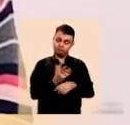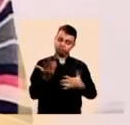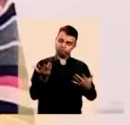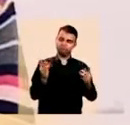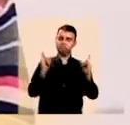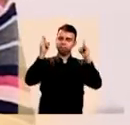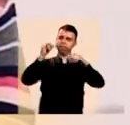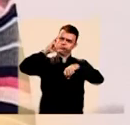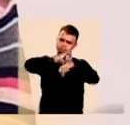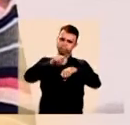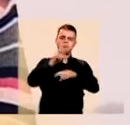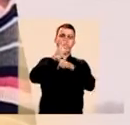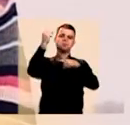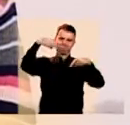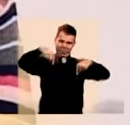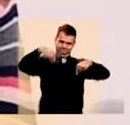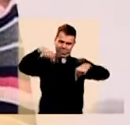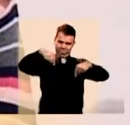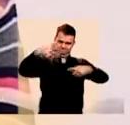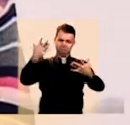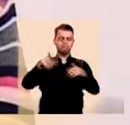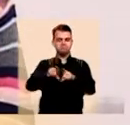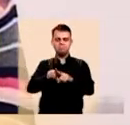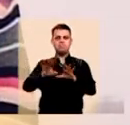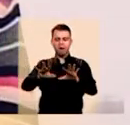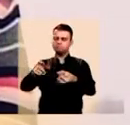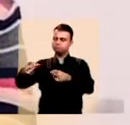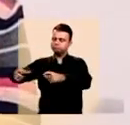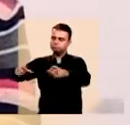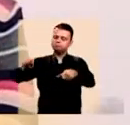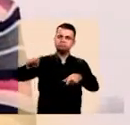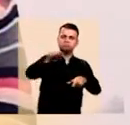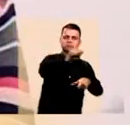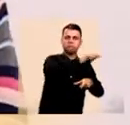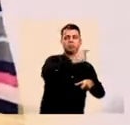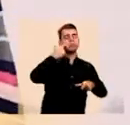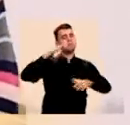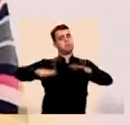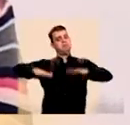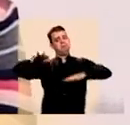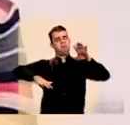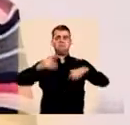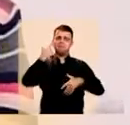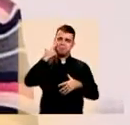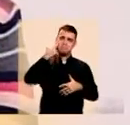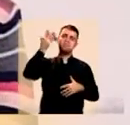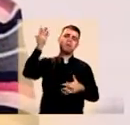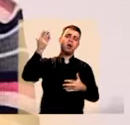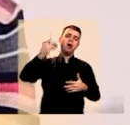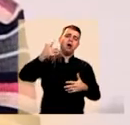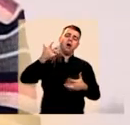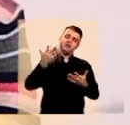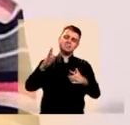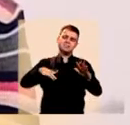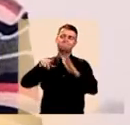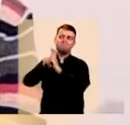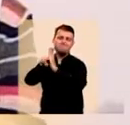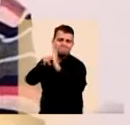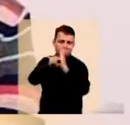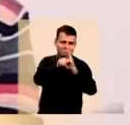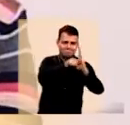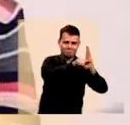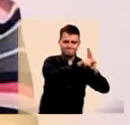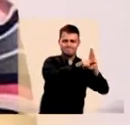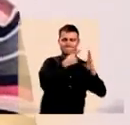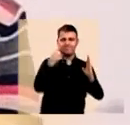na central que empresta mais. Certo. Mas nos bairros, depende muito, a gente tem que fazer de vez em quando uma pesquisa,